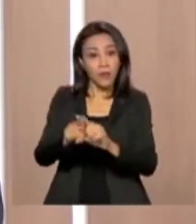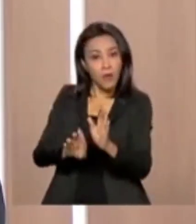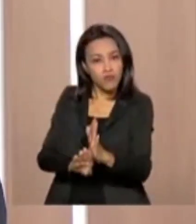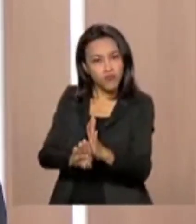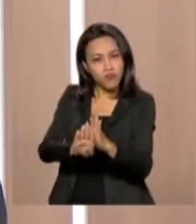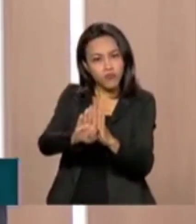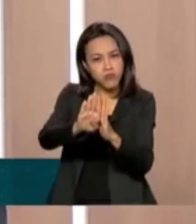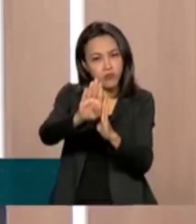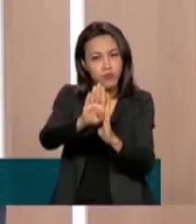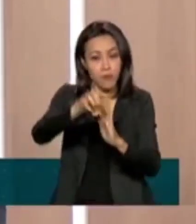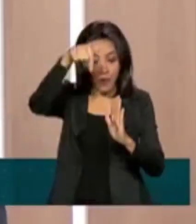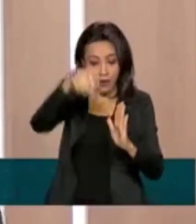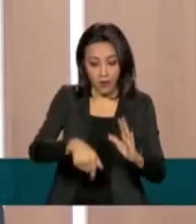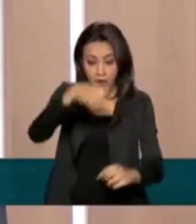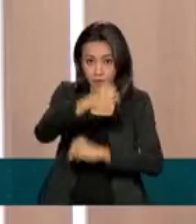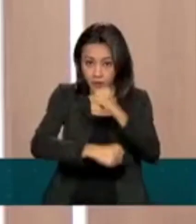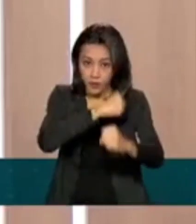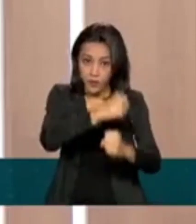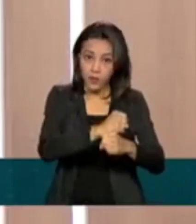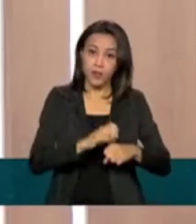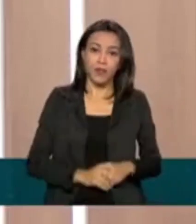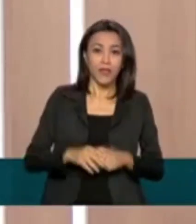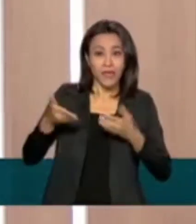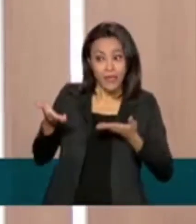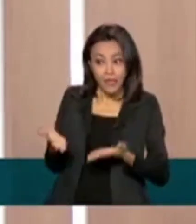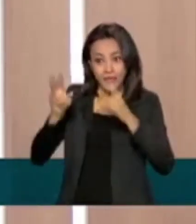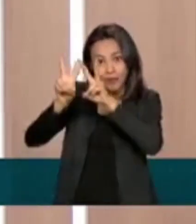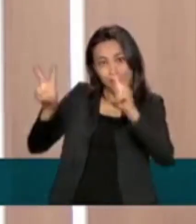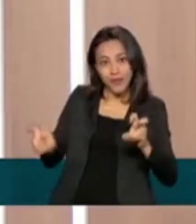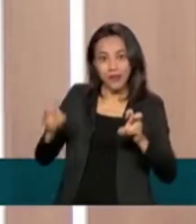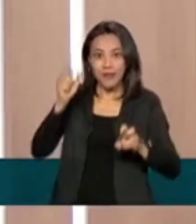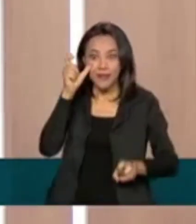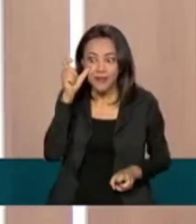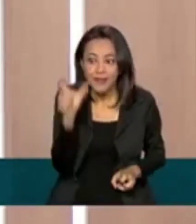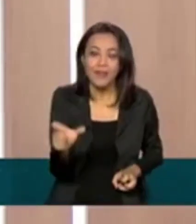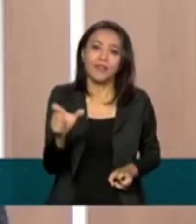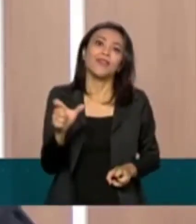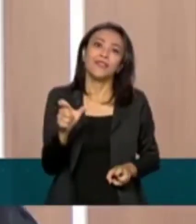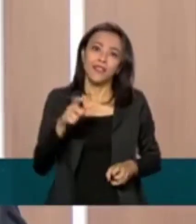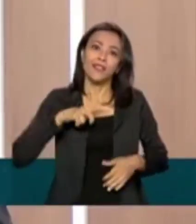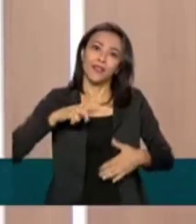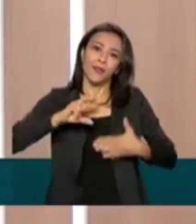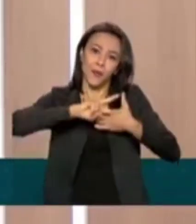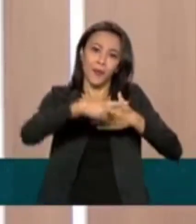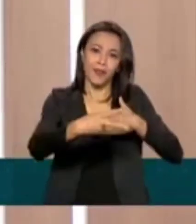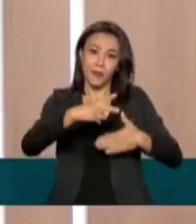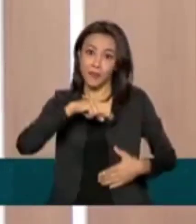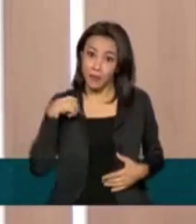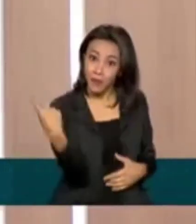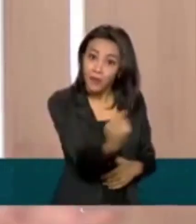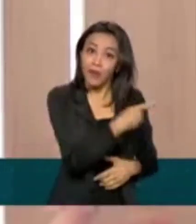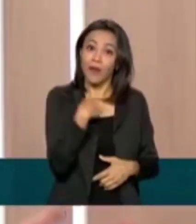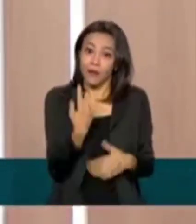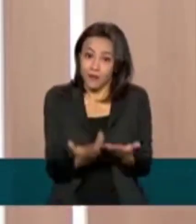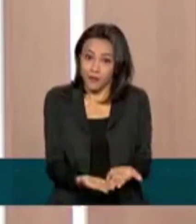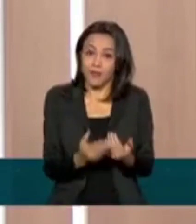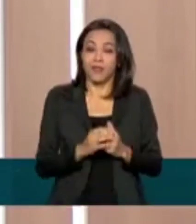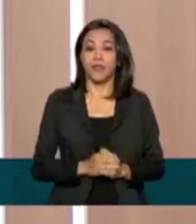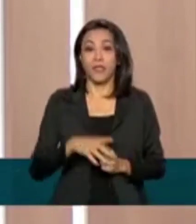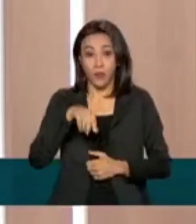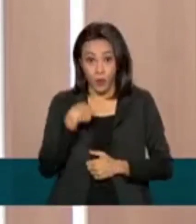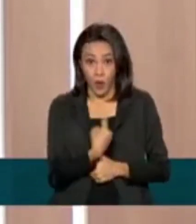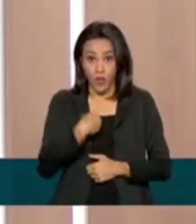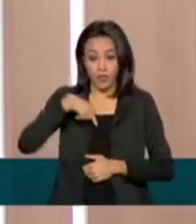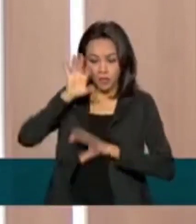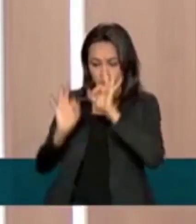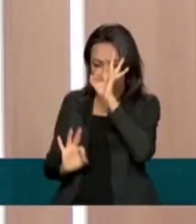para 2022. E para tratar de um tema tão interessante que afeta a todos nós de uma maneira tão direta, a nossa equipe de produção preparou uma